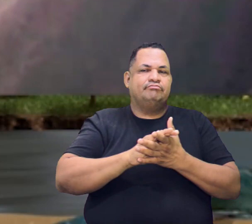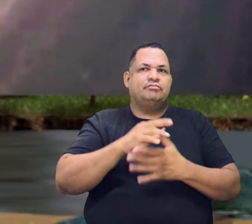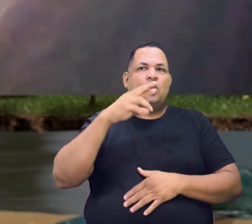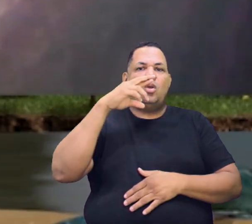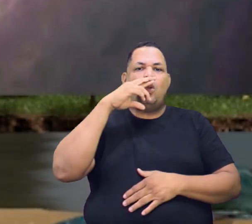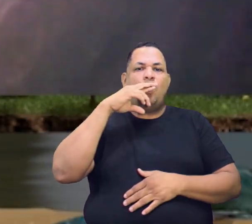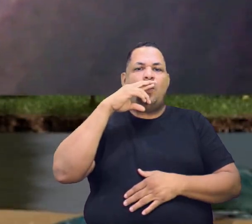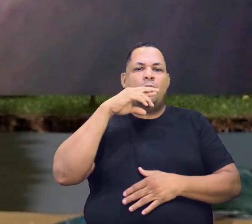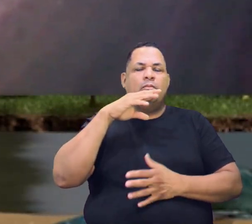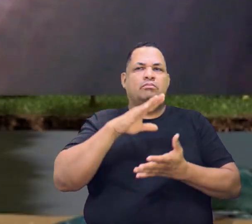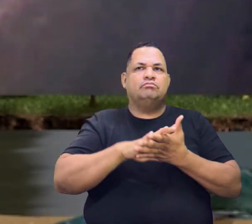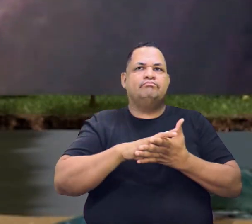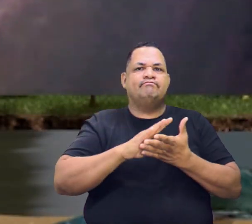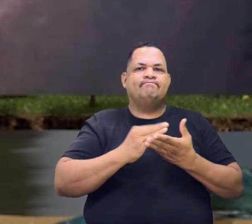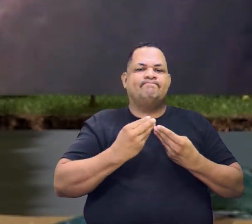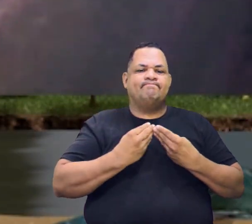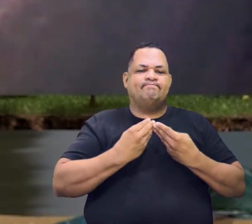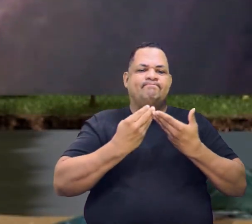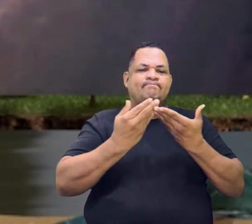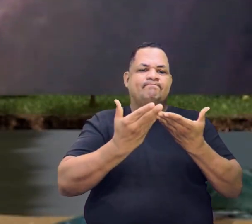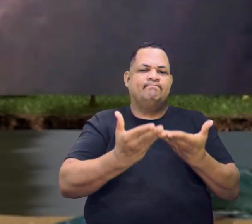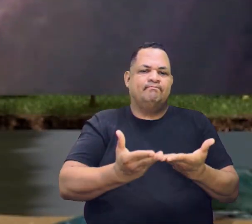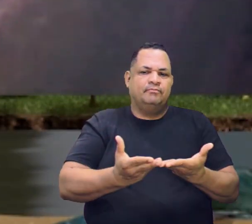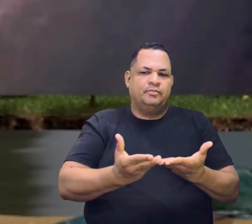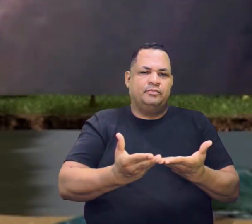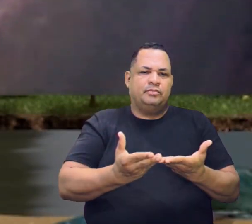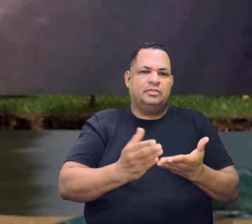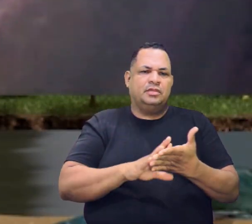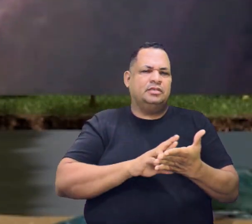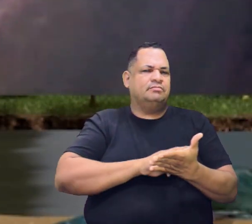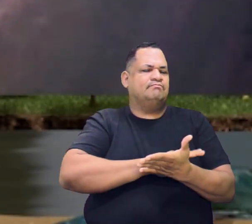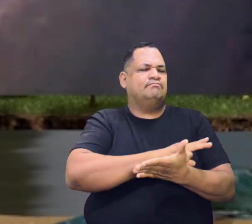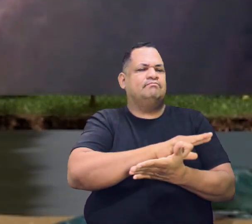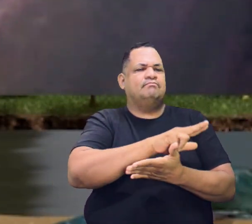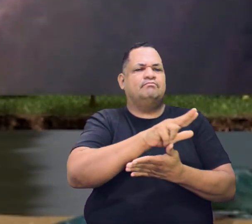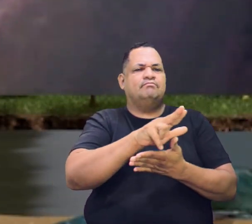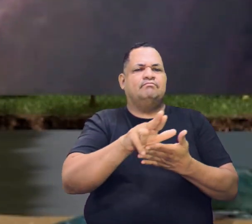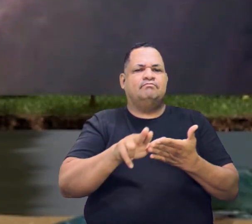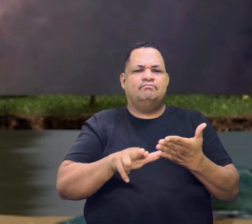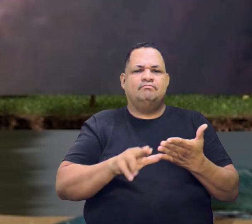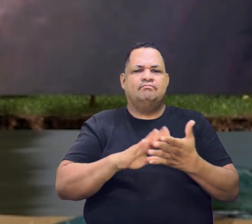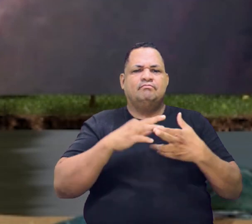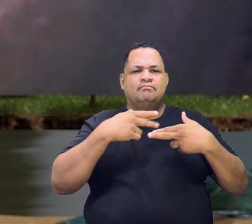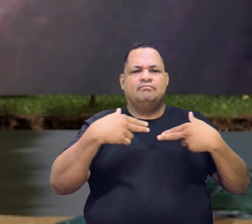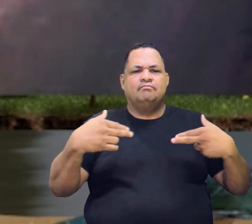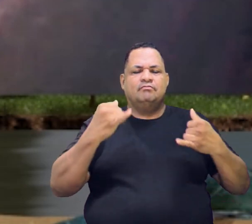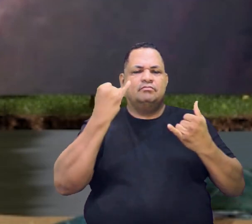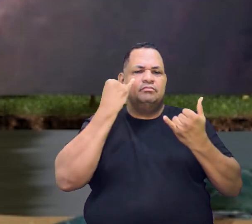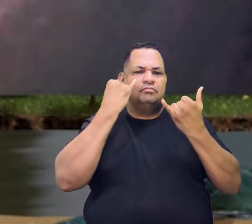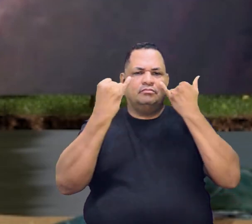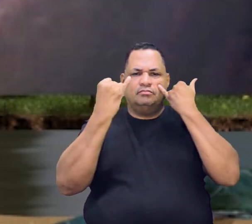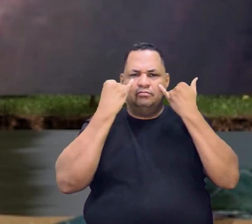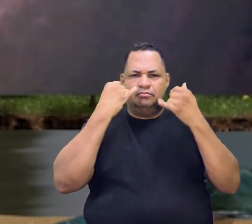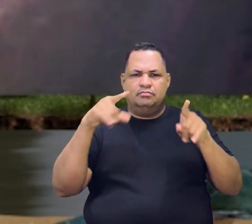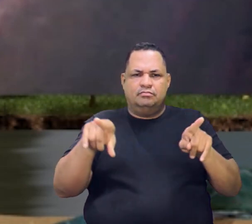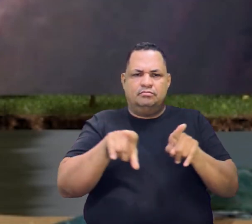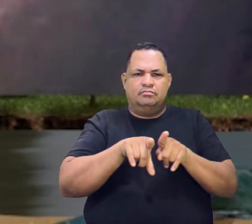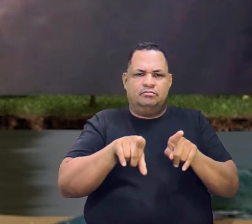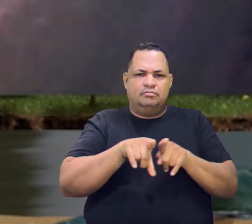de Ji-Paraná. O Museu da Linha Telegráfica, o Museu das Comunicações de Ji-Paraná,